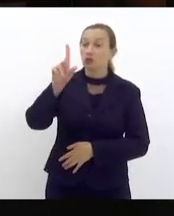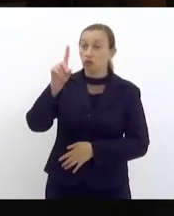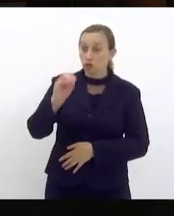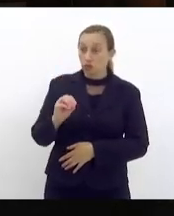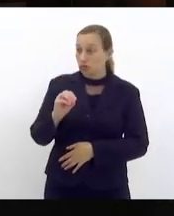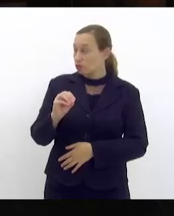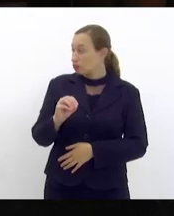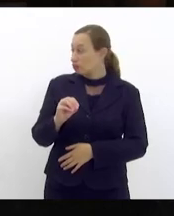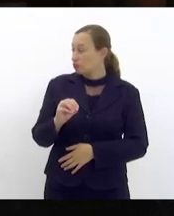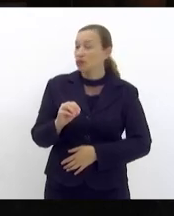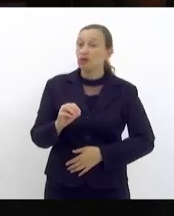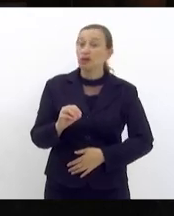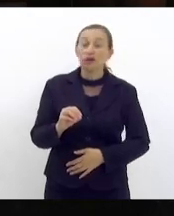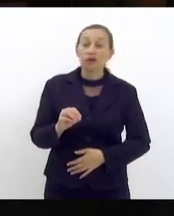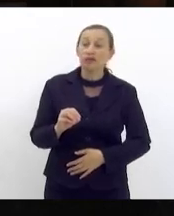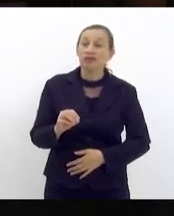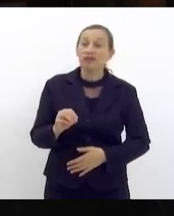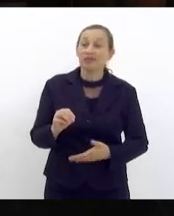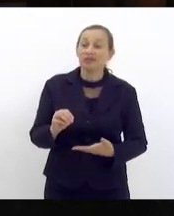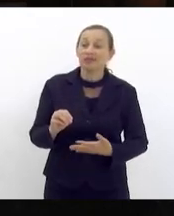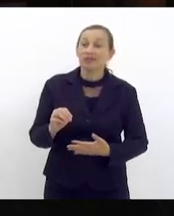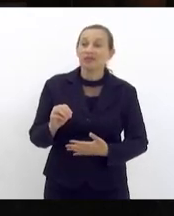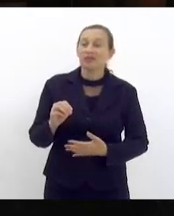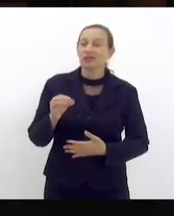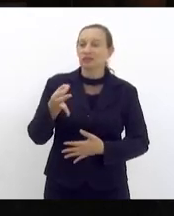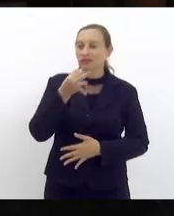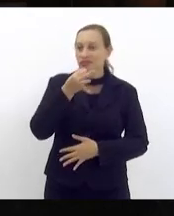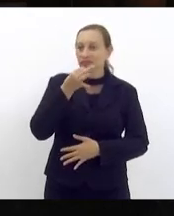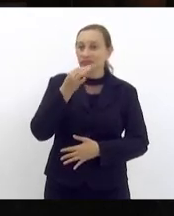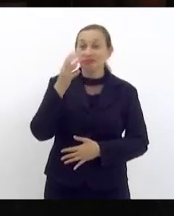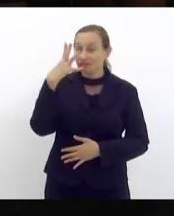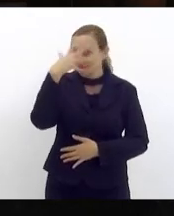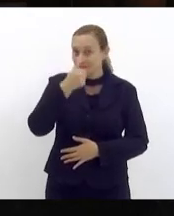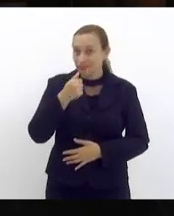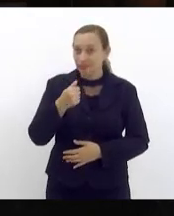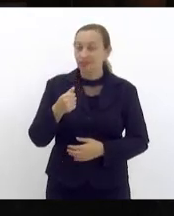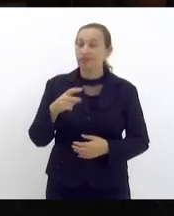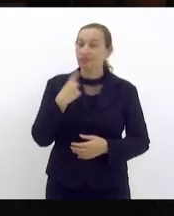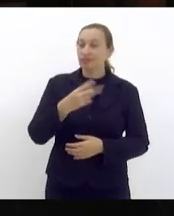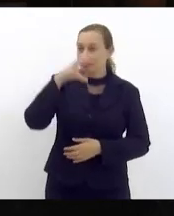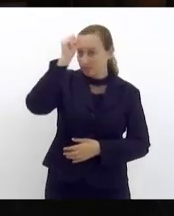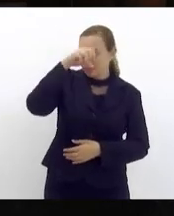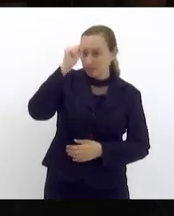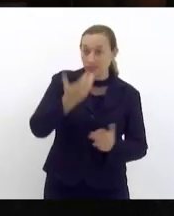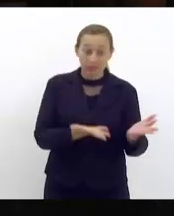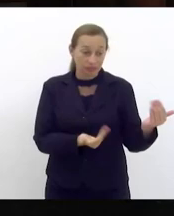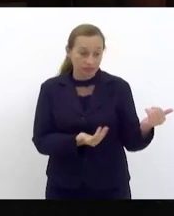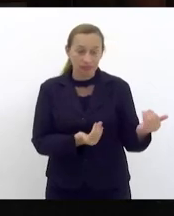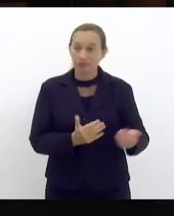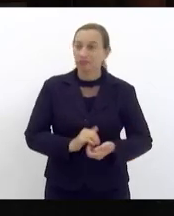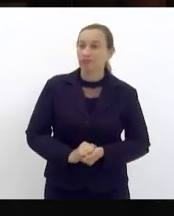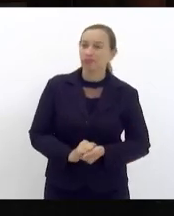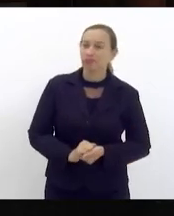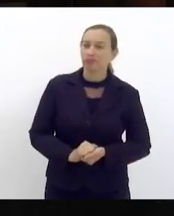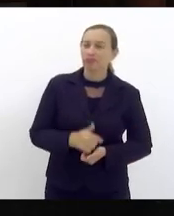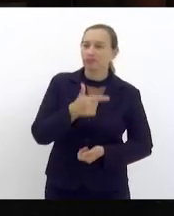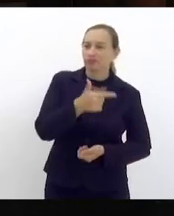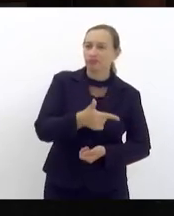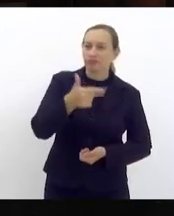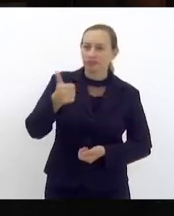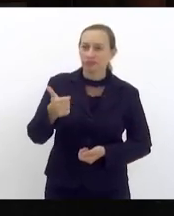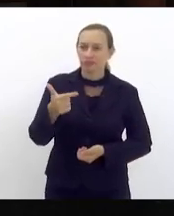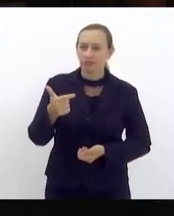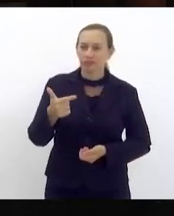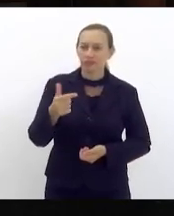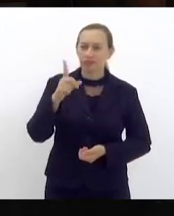uma um relato que nos foi muito bonito e nos mostra o quanto que nós podemos aprender com a nossa juventude nessa décima segunda edição